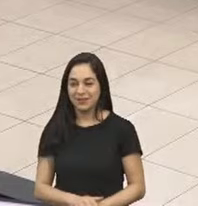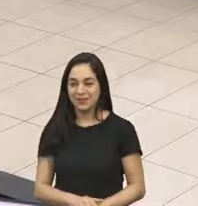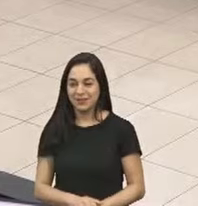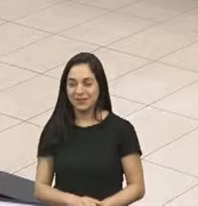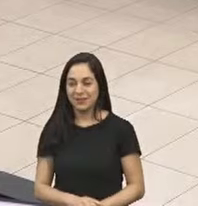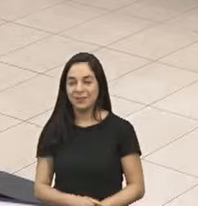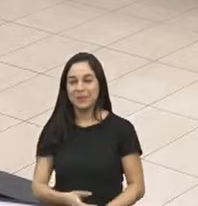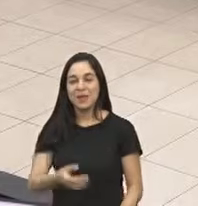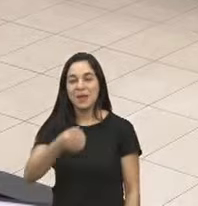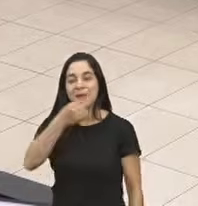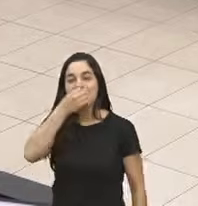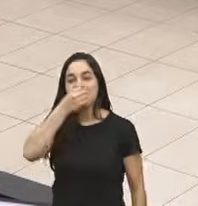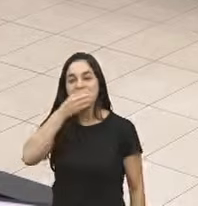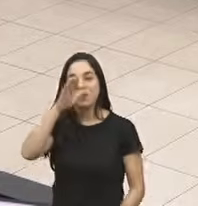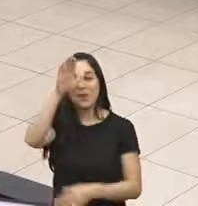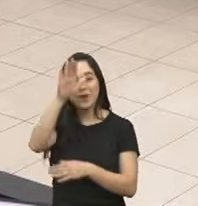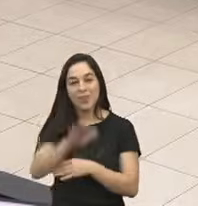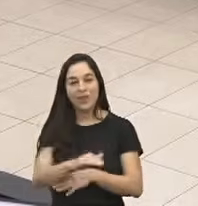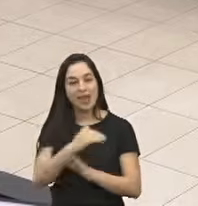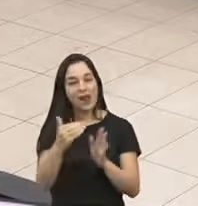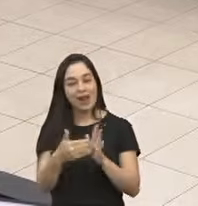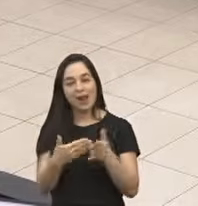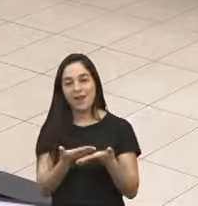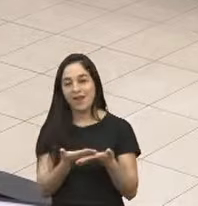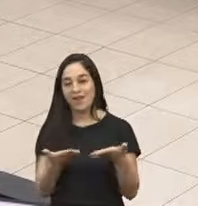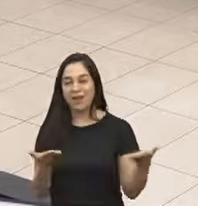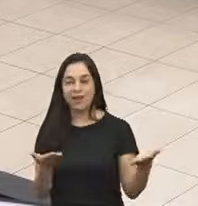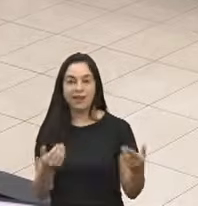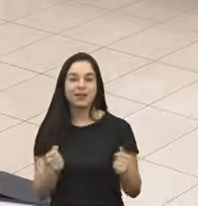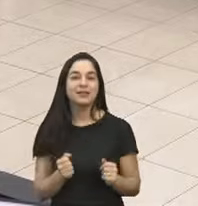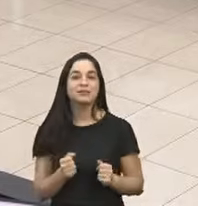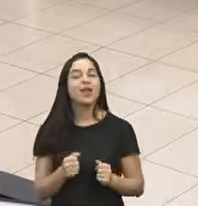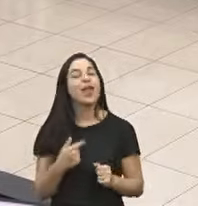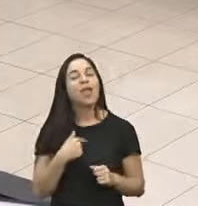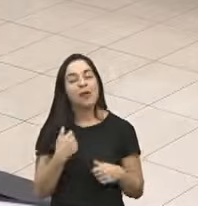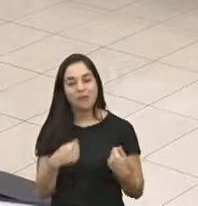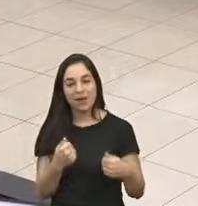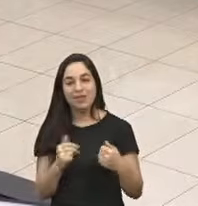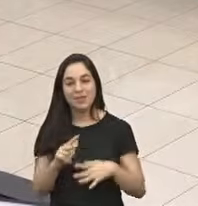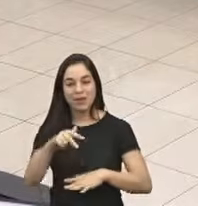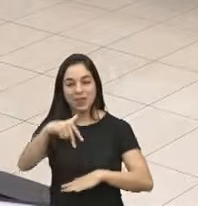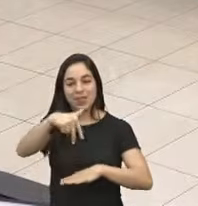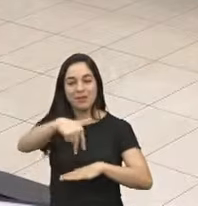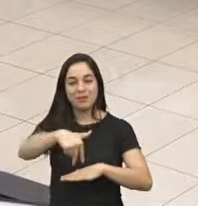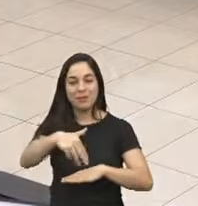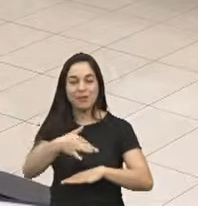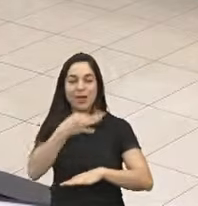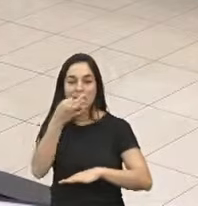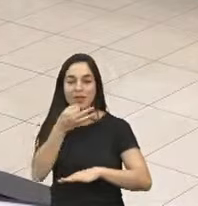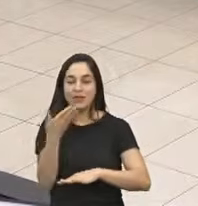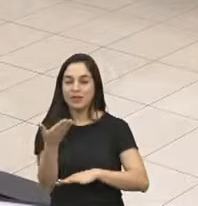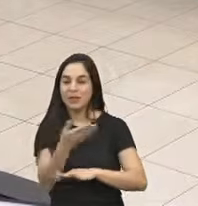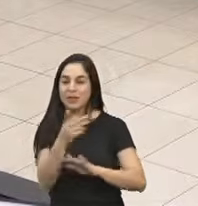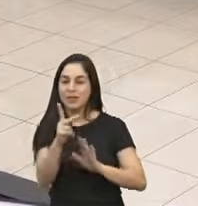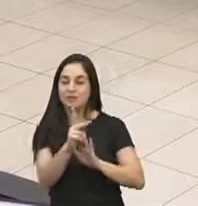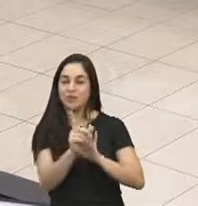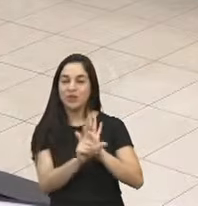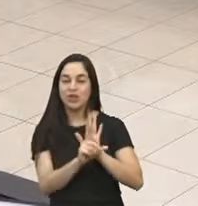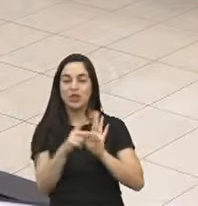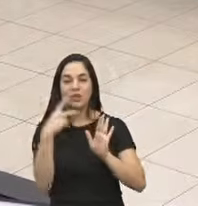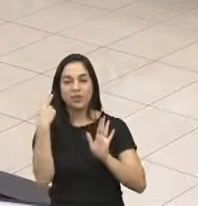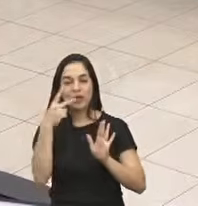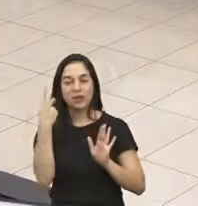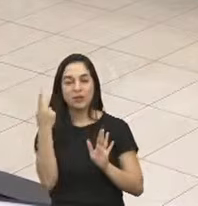Boa tarde a todos. Não podia deixar de subir nessa tribuna para discutir um projeto do vereador Paulinho